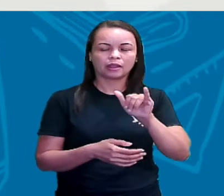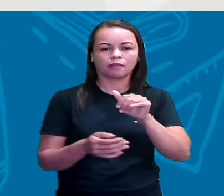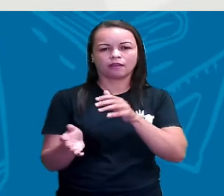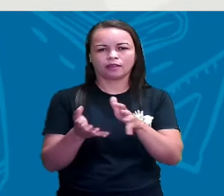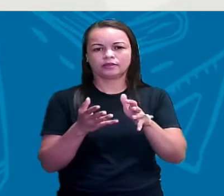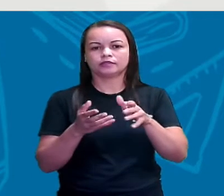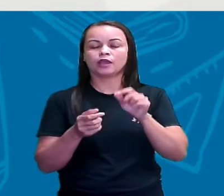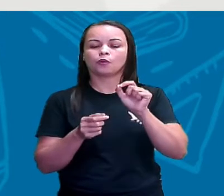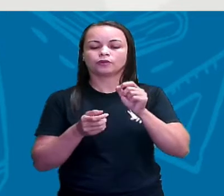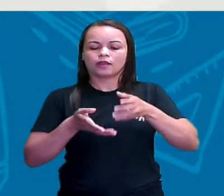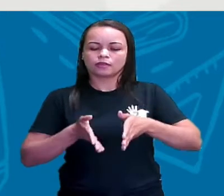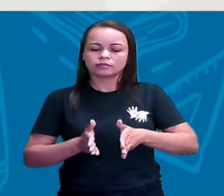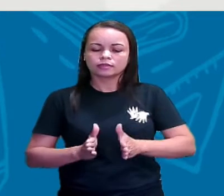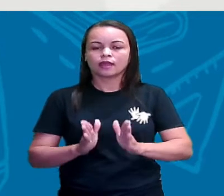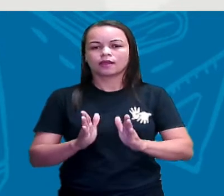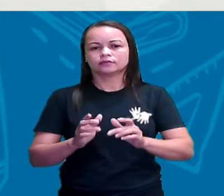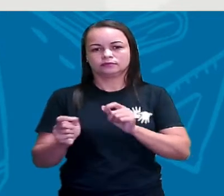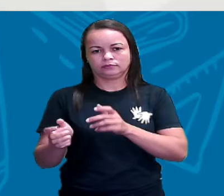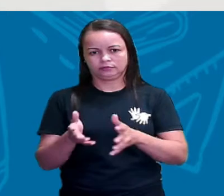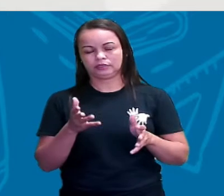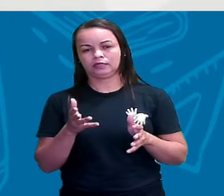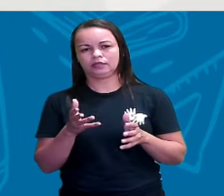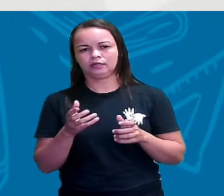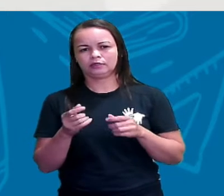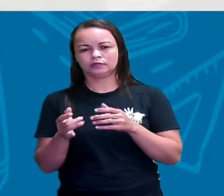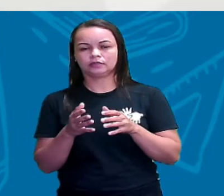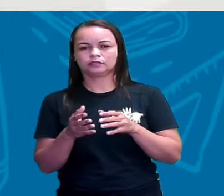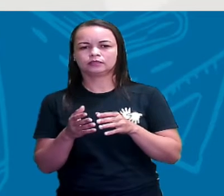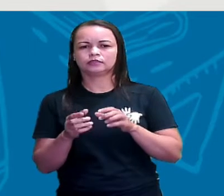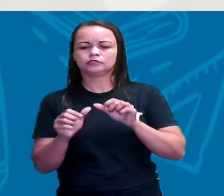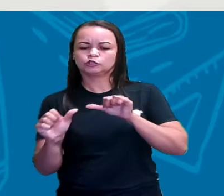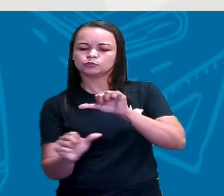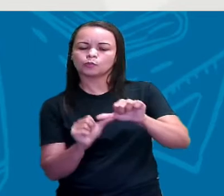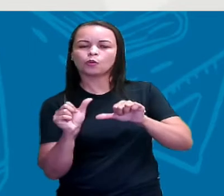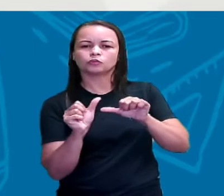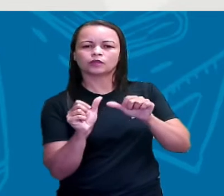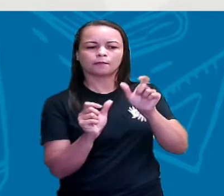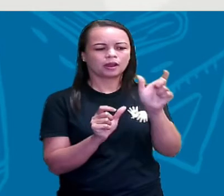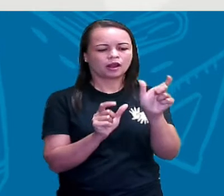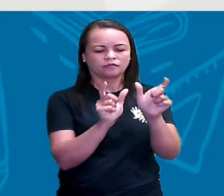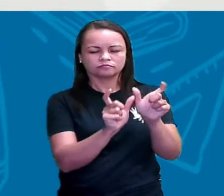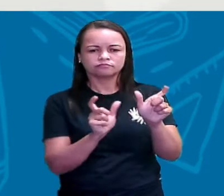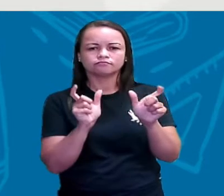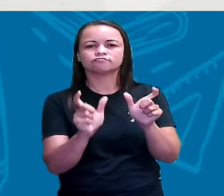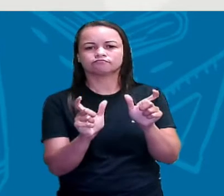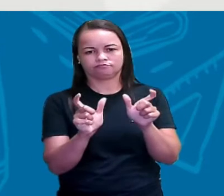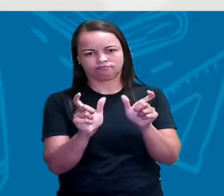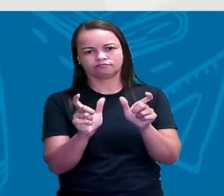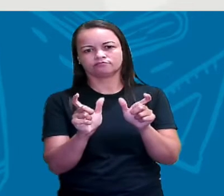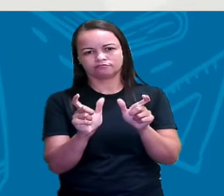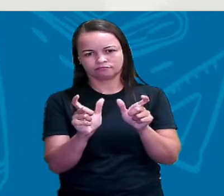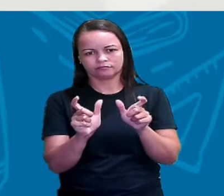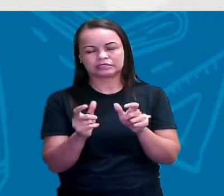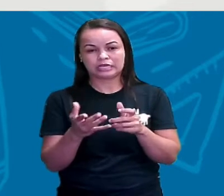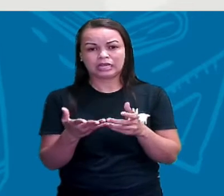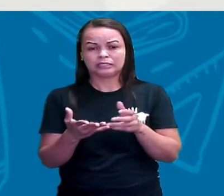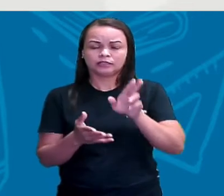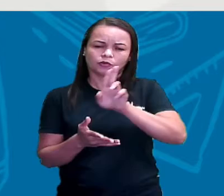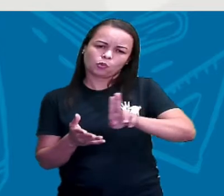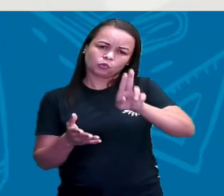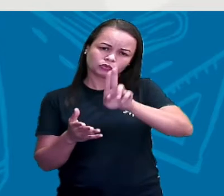nascer. Become, que se torna became. Então, nós temos essas formações aí desses